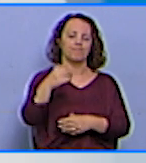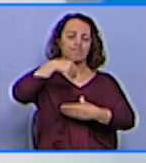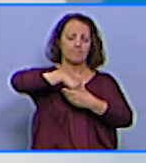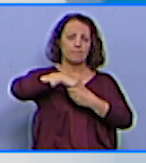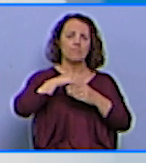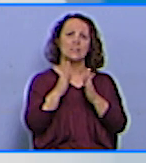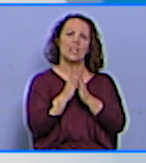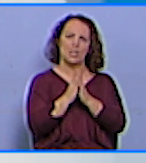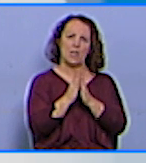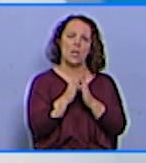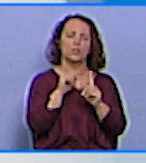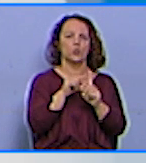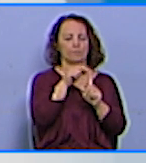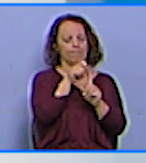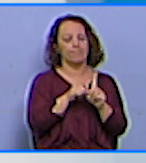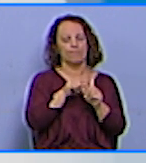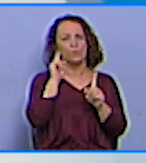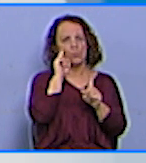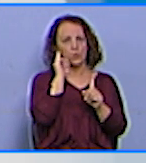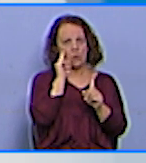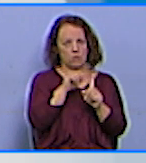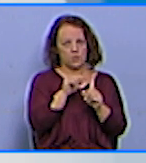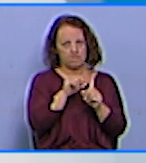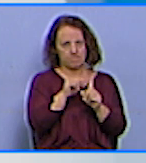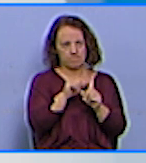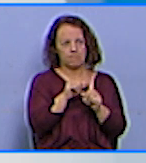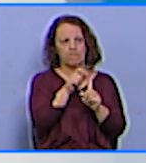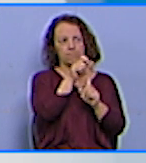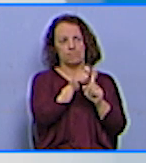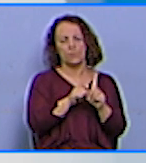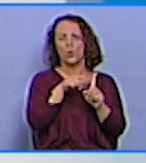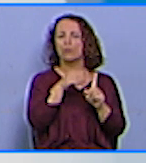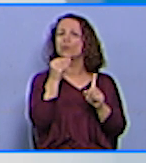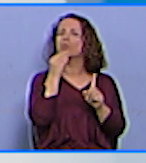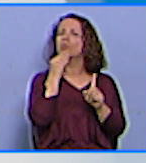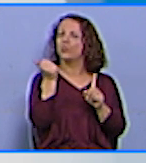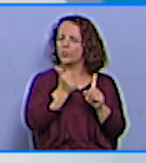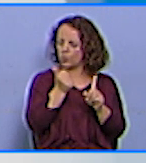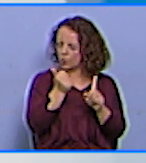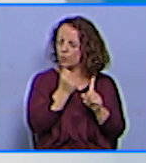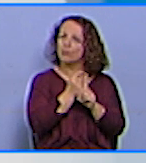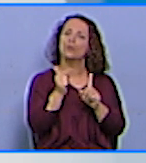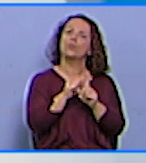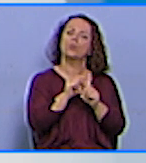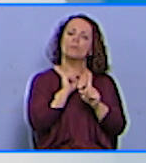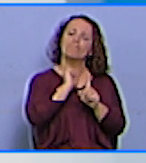Igreja algo de fundamental, é um ministério muito bonito, pelo serviço que